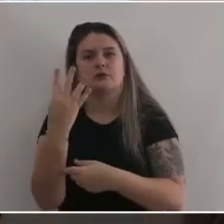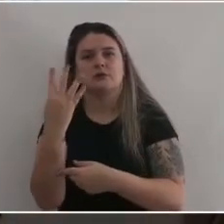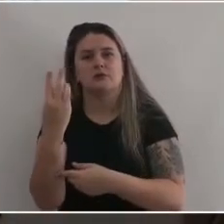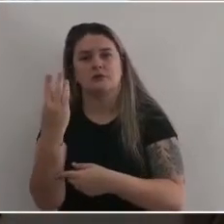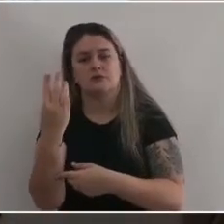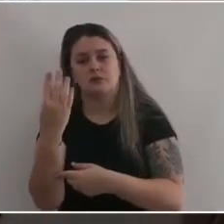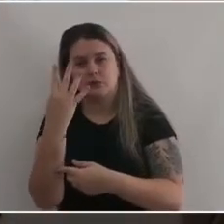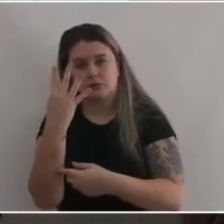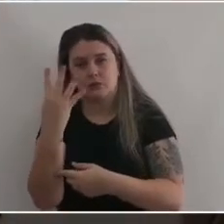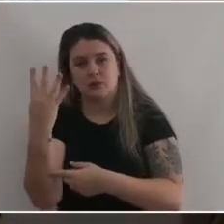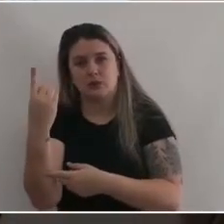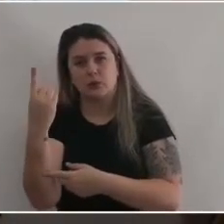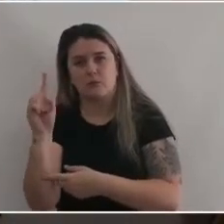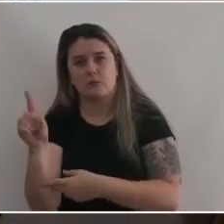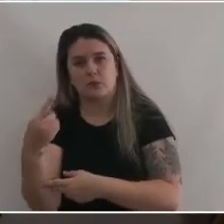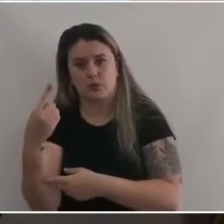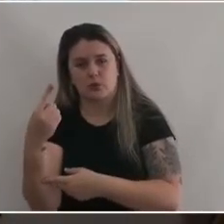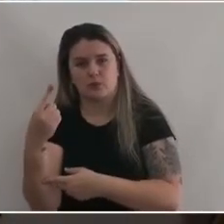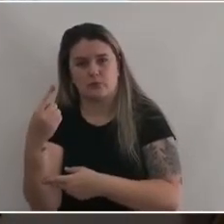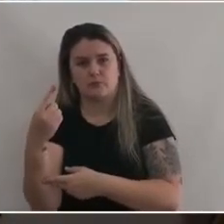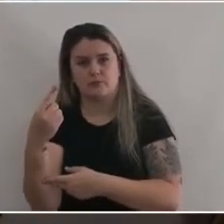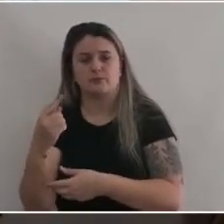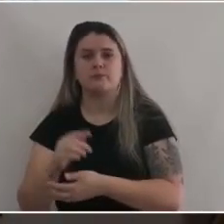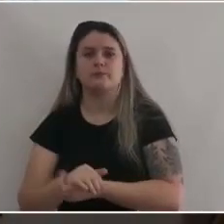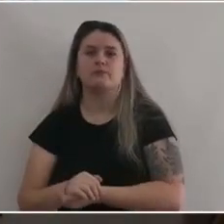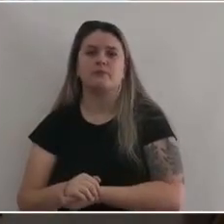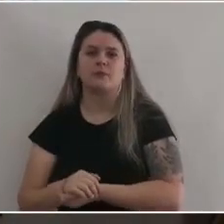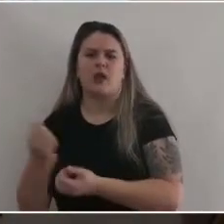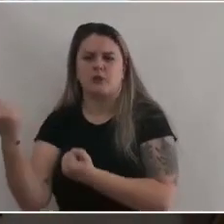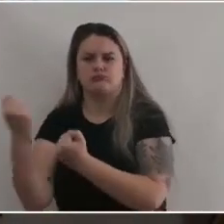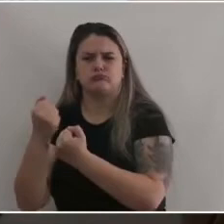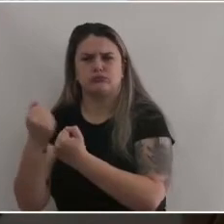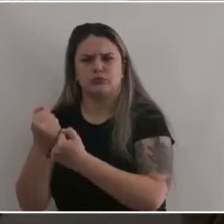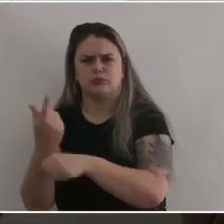8.441.000 via transferência de auxílio financeiro